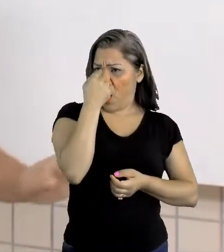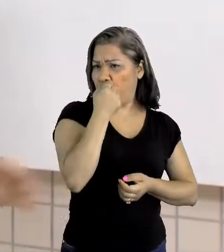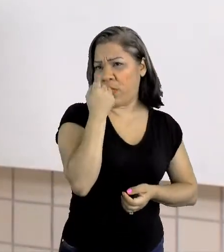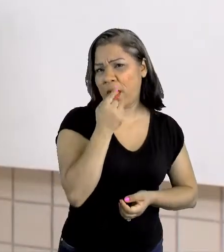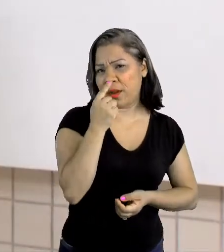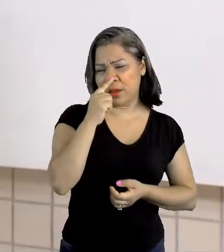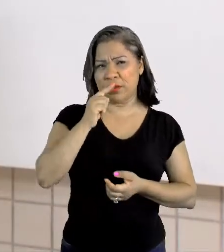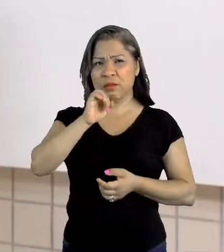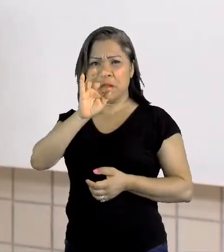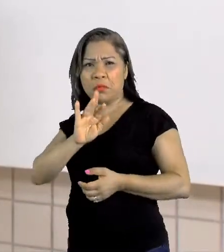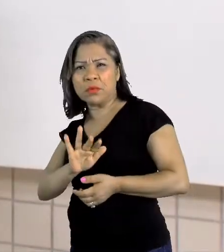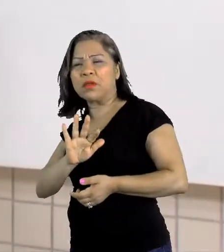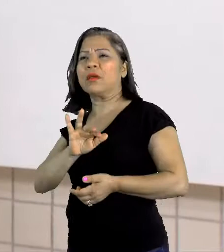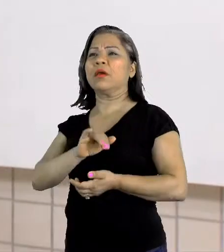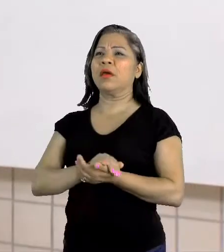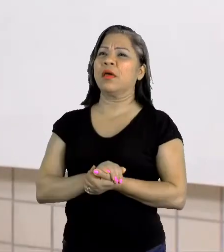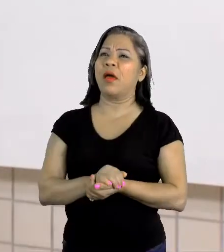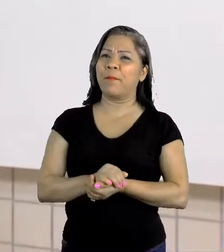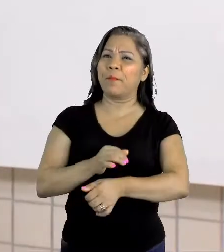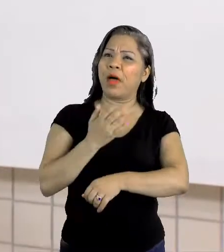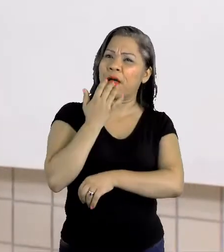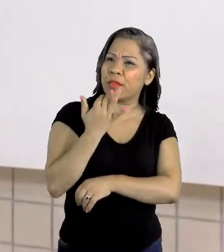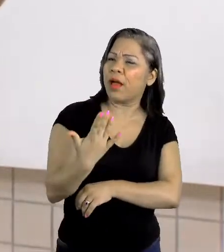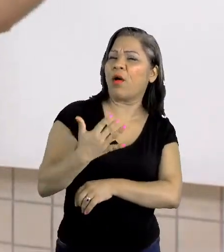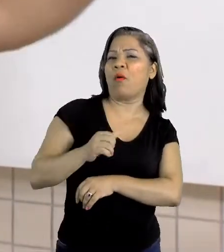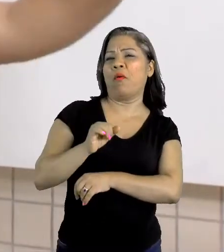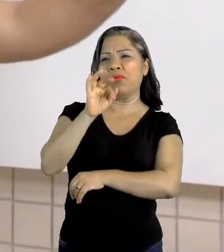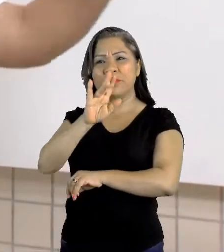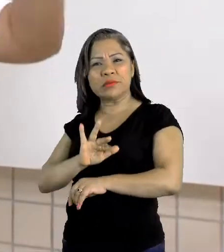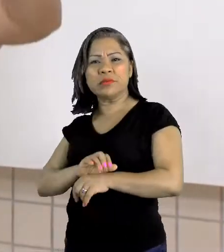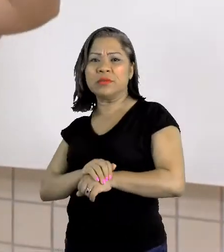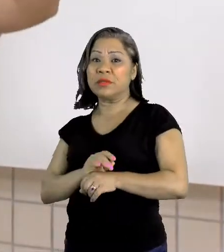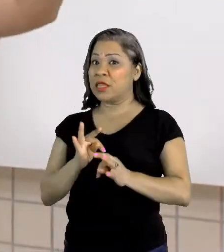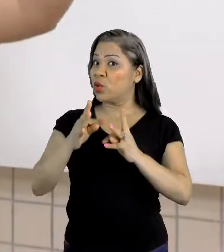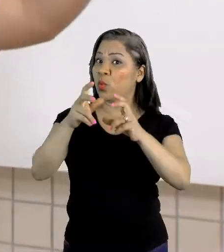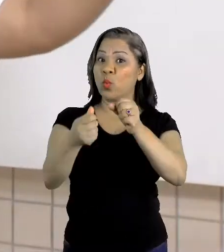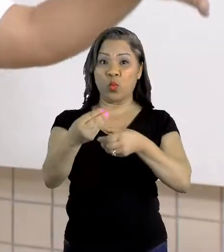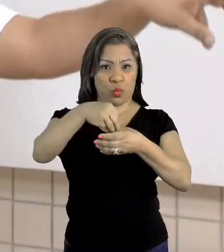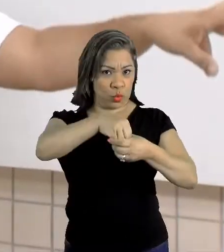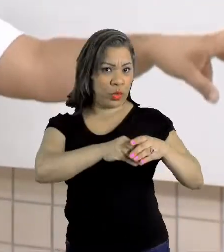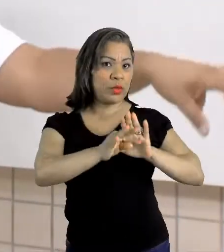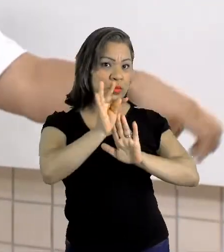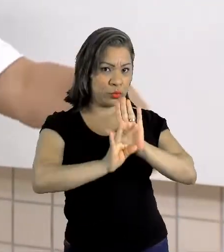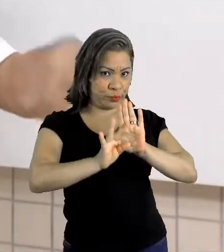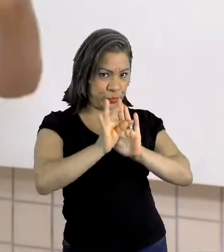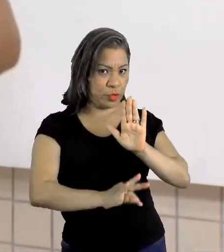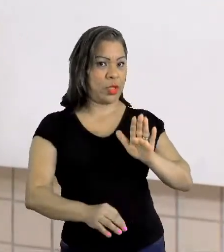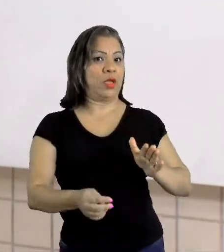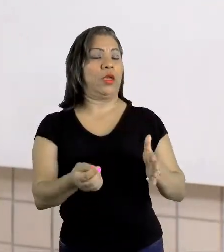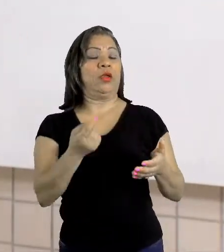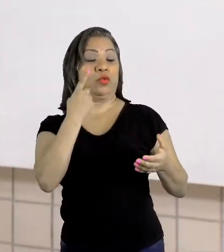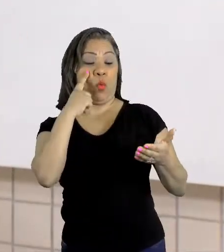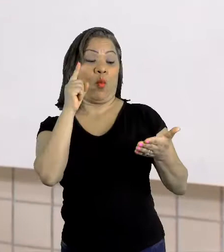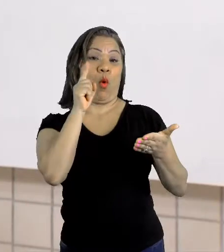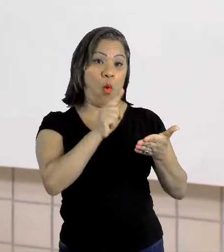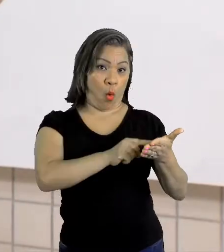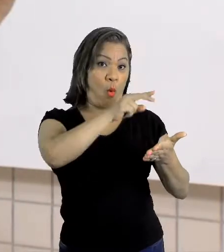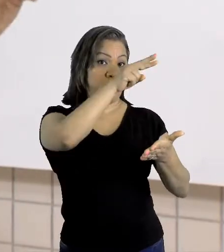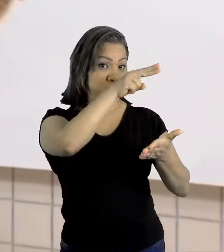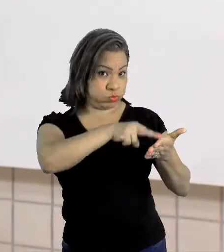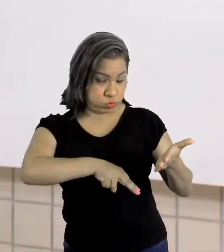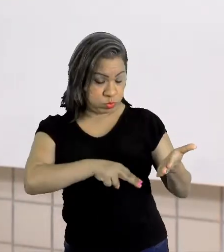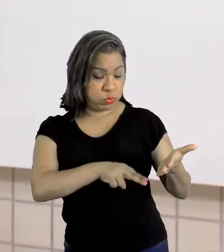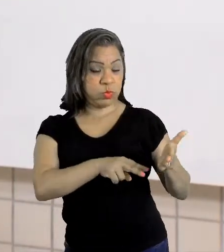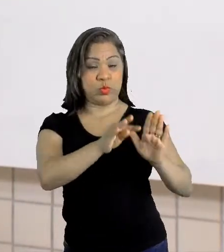olhos assim, ele é da cor assim. Tá tudo lá no texto. É só você ir lá no texto e ler